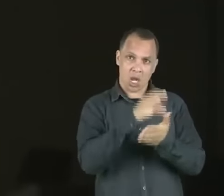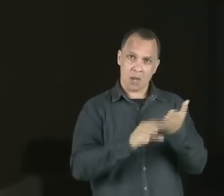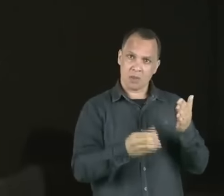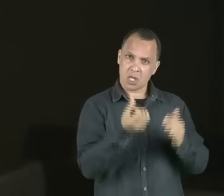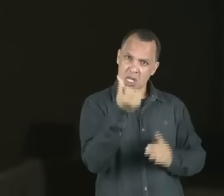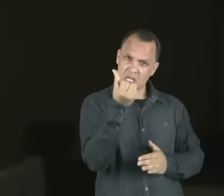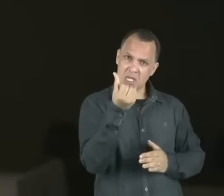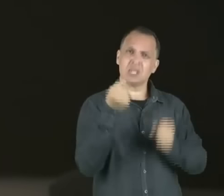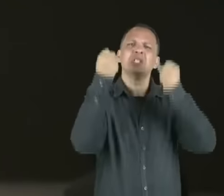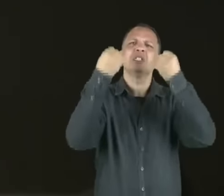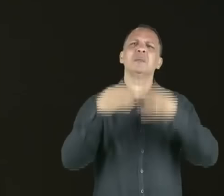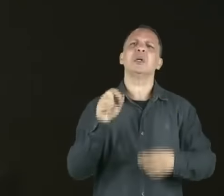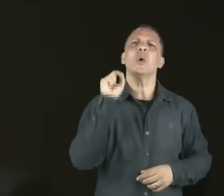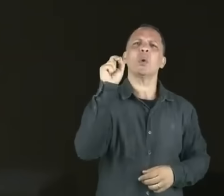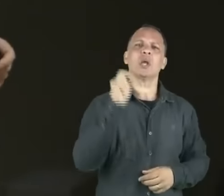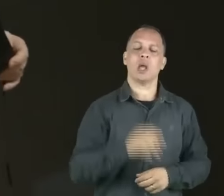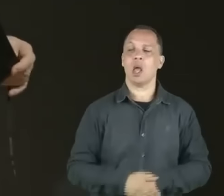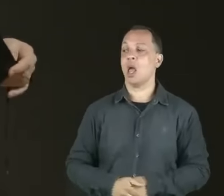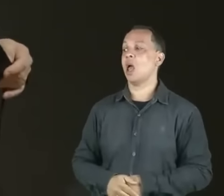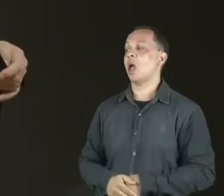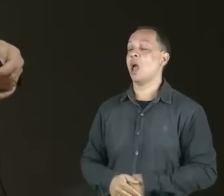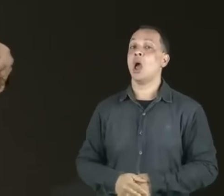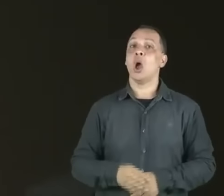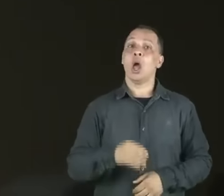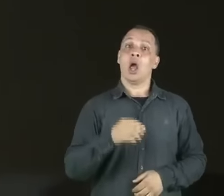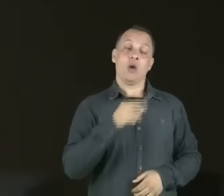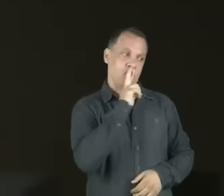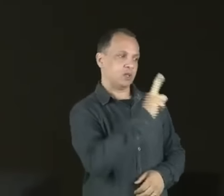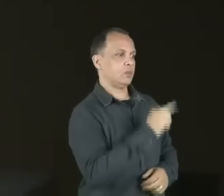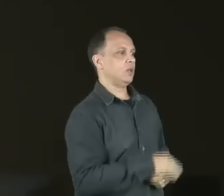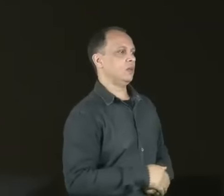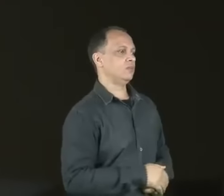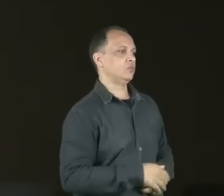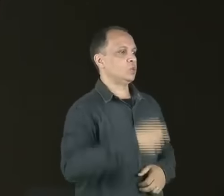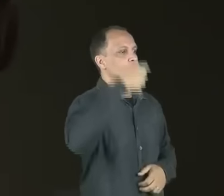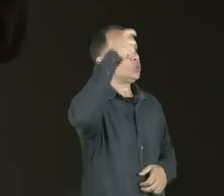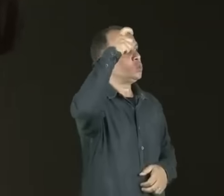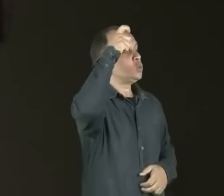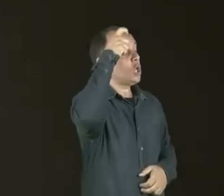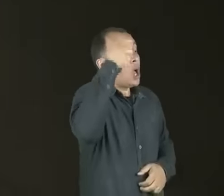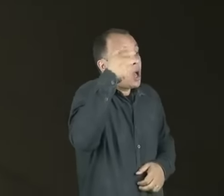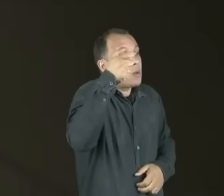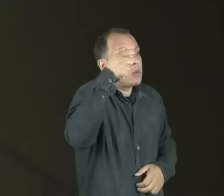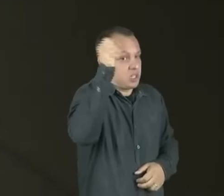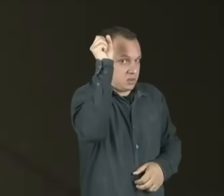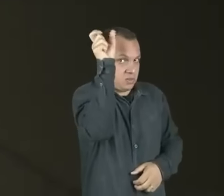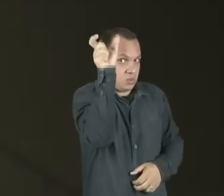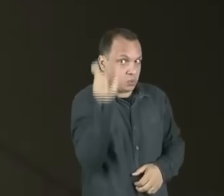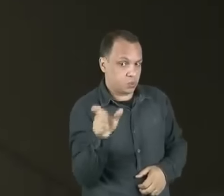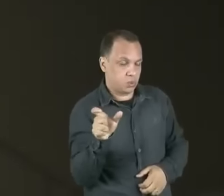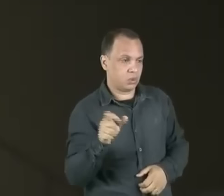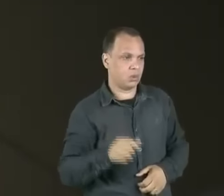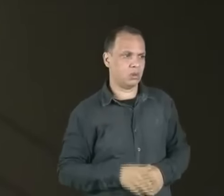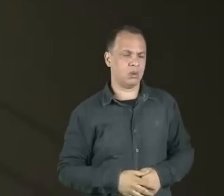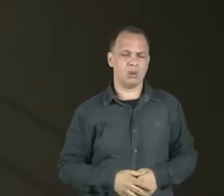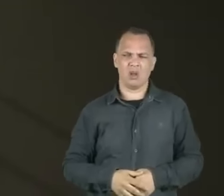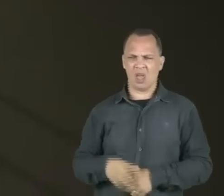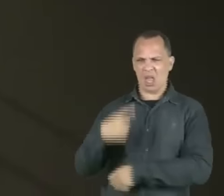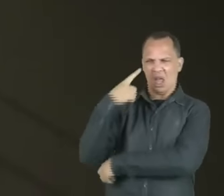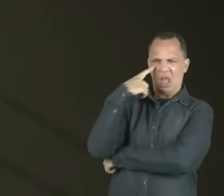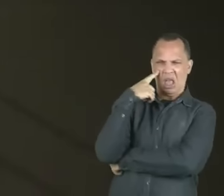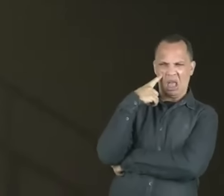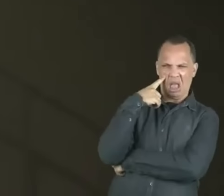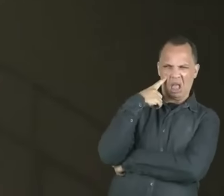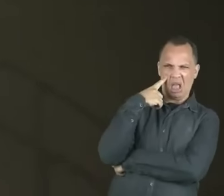Oi e aí você diz você acredita mesmo em diabo eu tenho amigos que acreditam em Deus em Jesus no Espírito Santo mas não